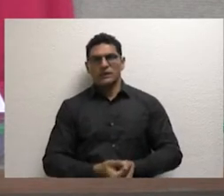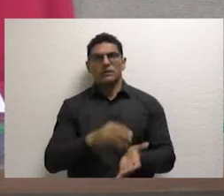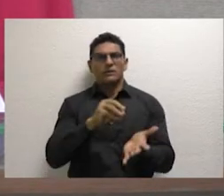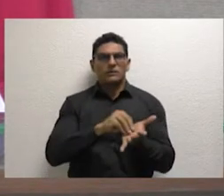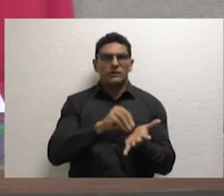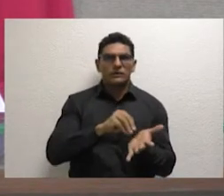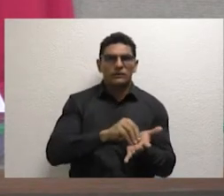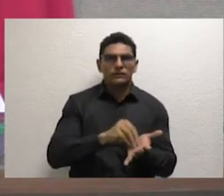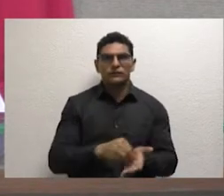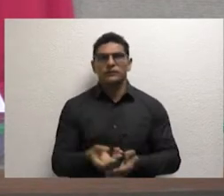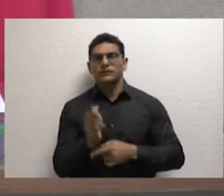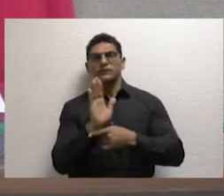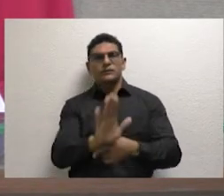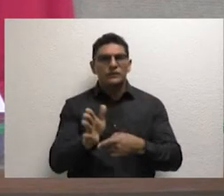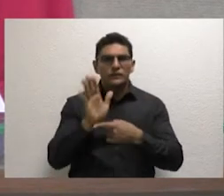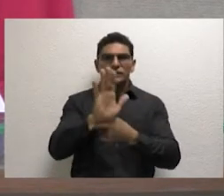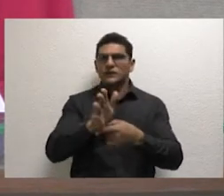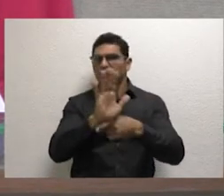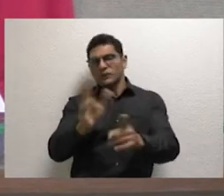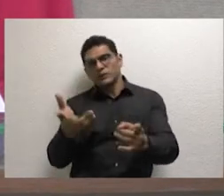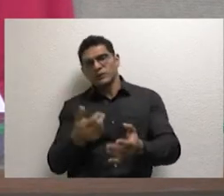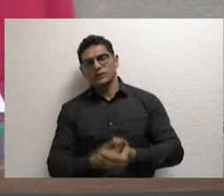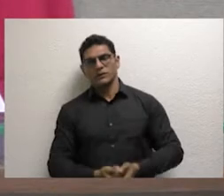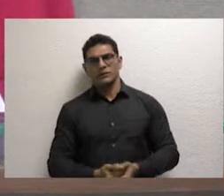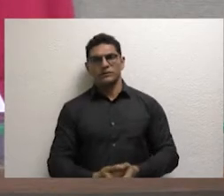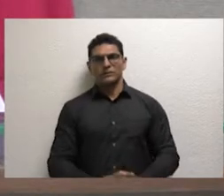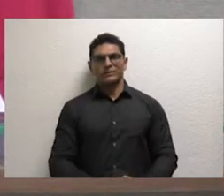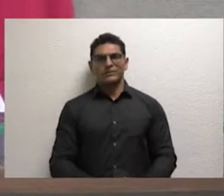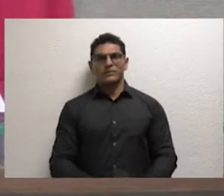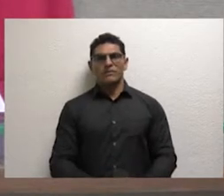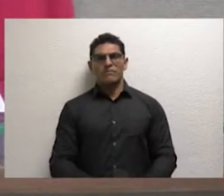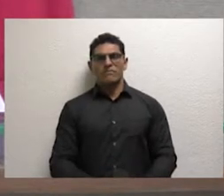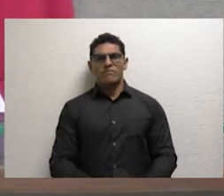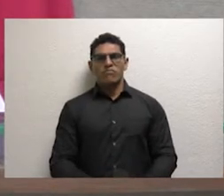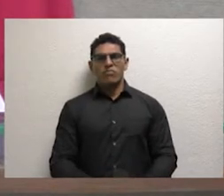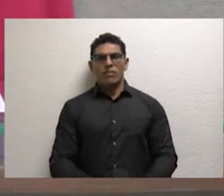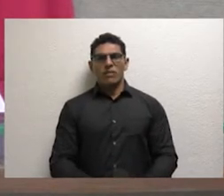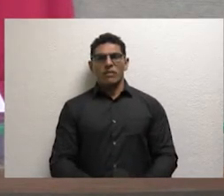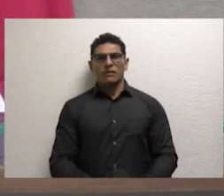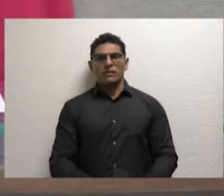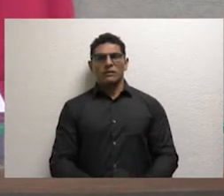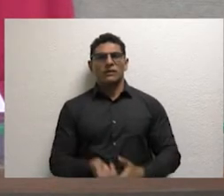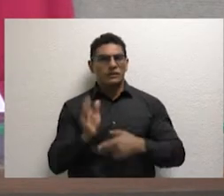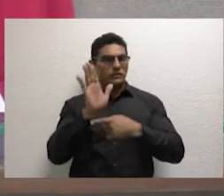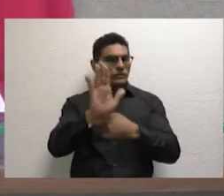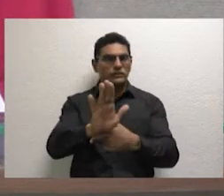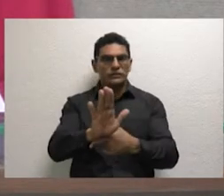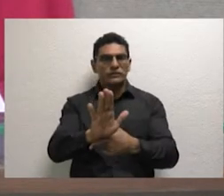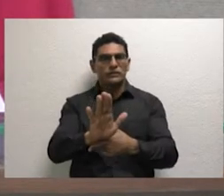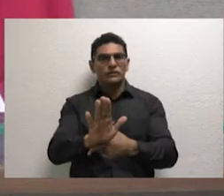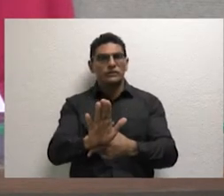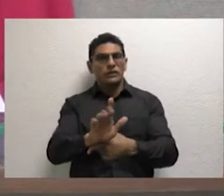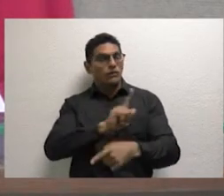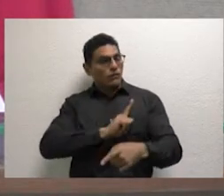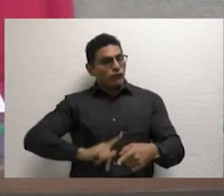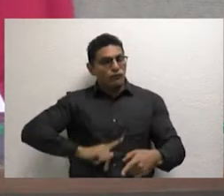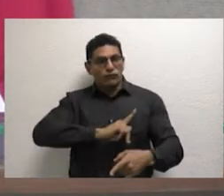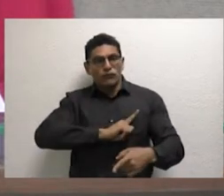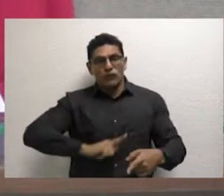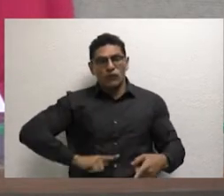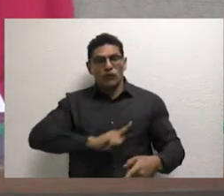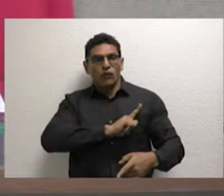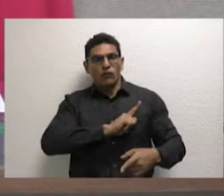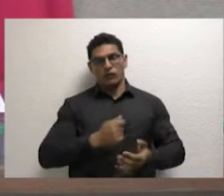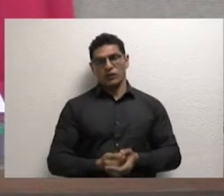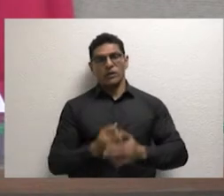serviço que é determinado pelo próprio governo para que a Caixa preste